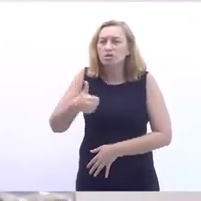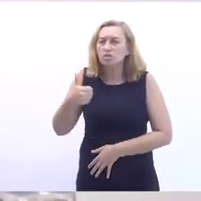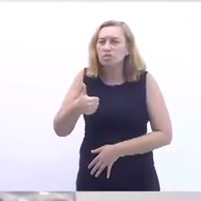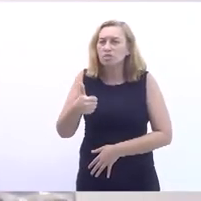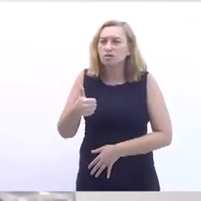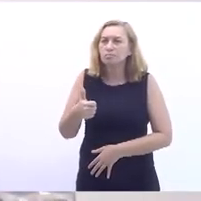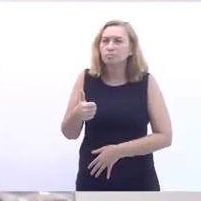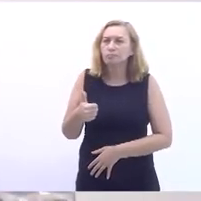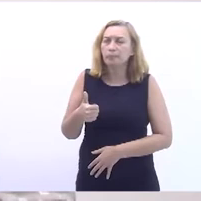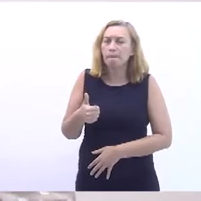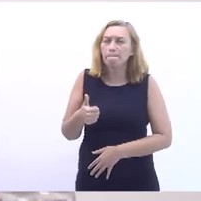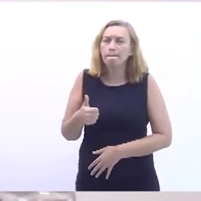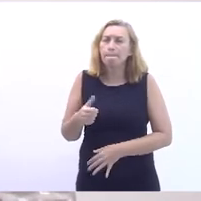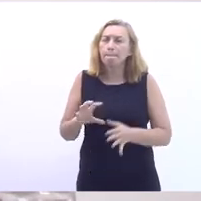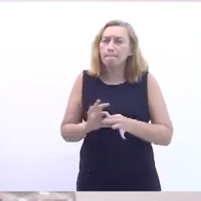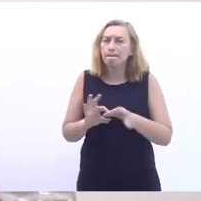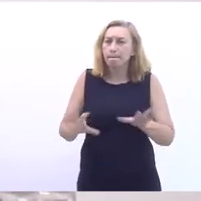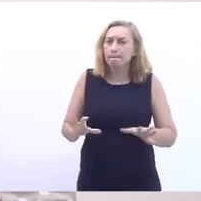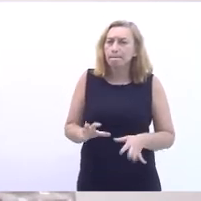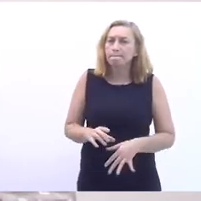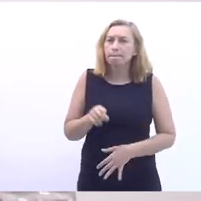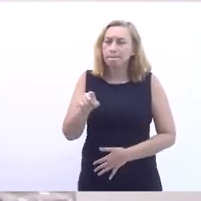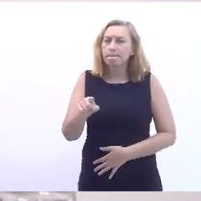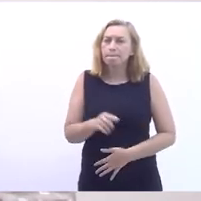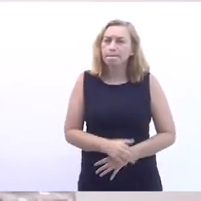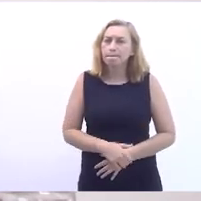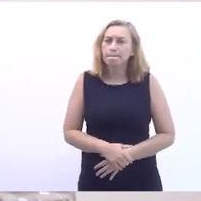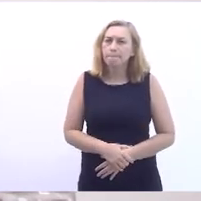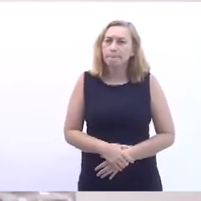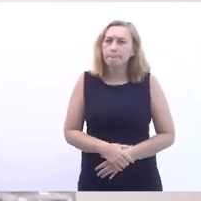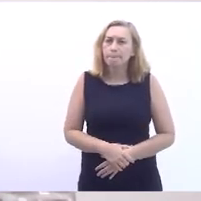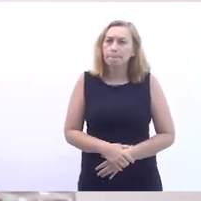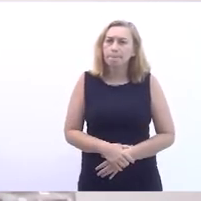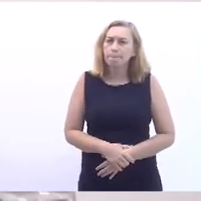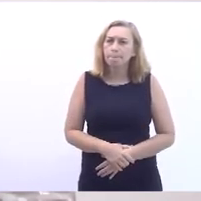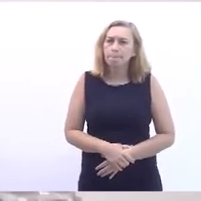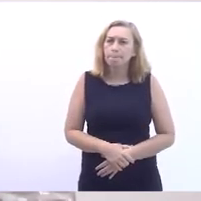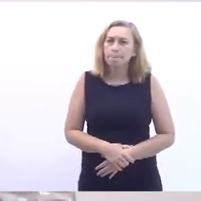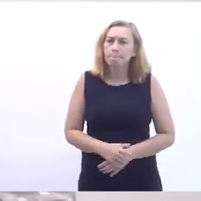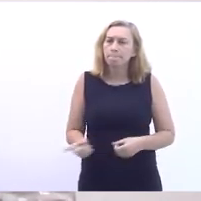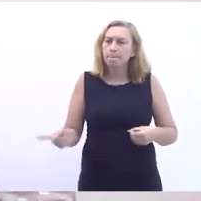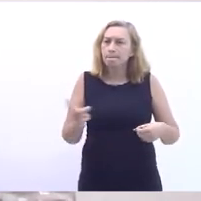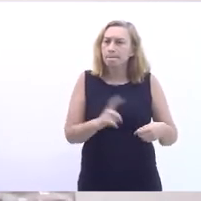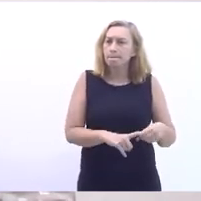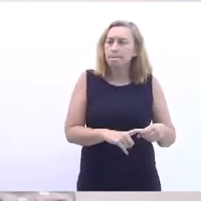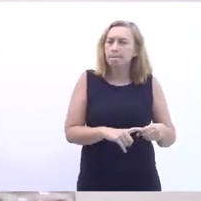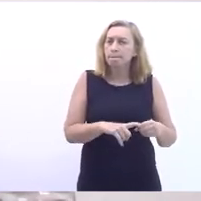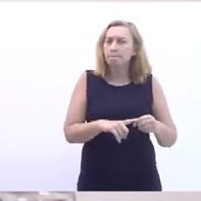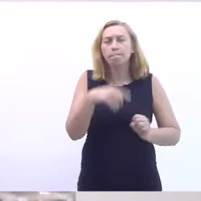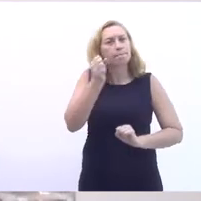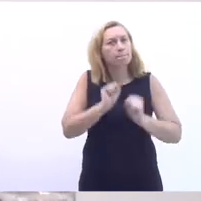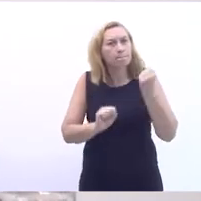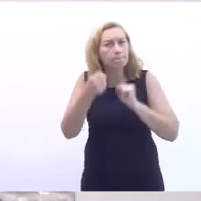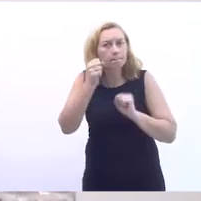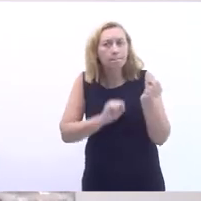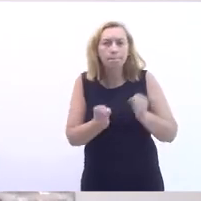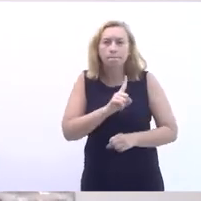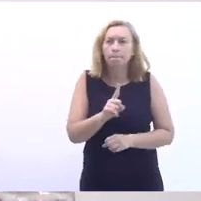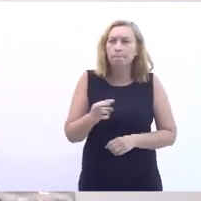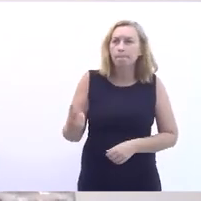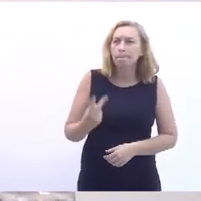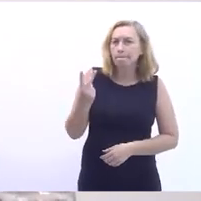onda da legalização ali que totalmente voltada para a indústria não contemplou ou